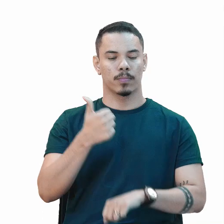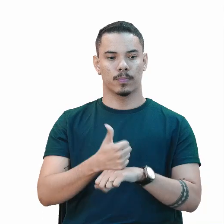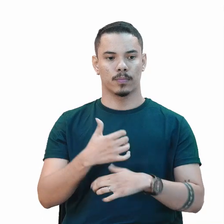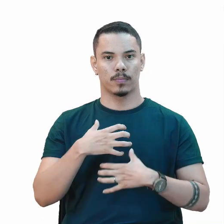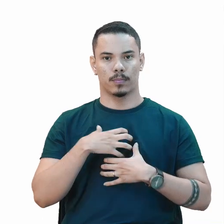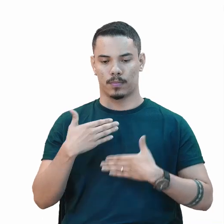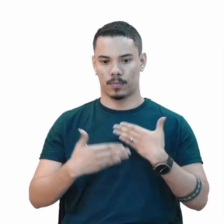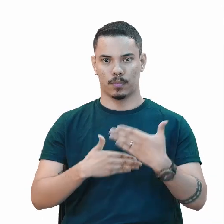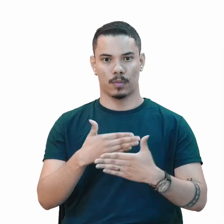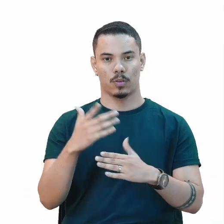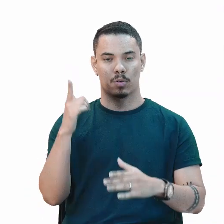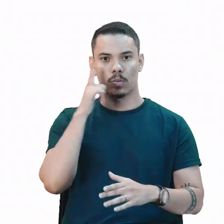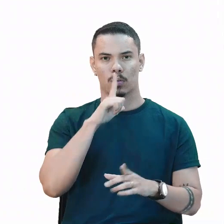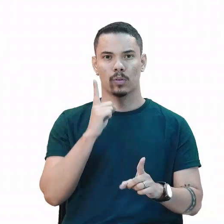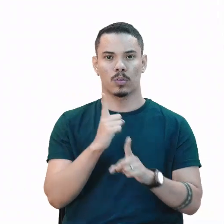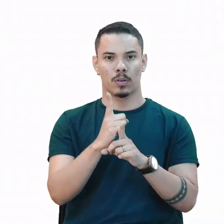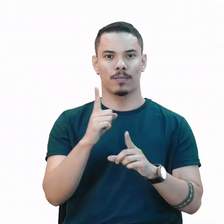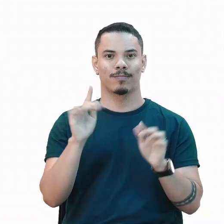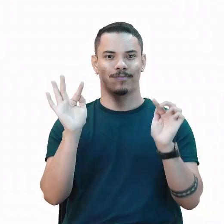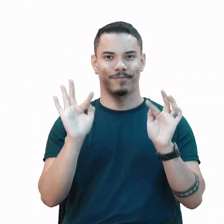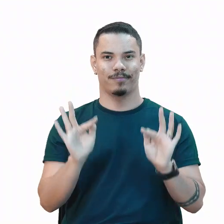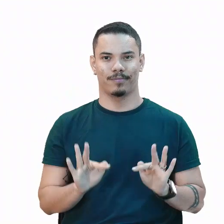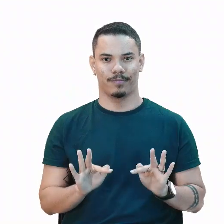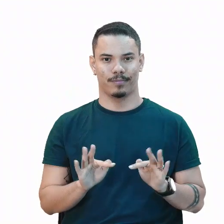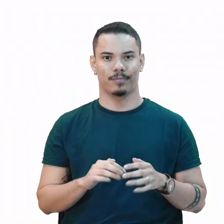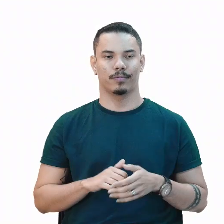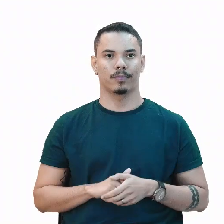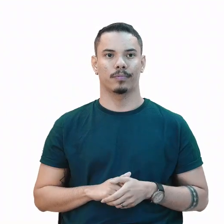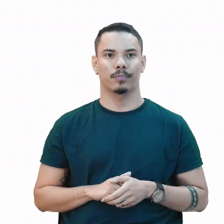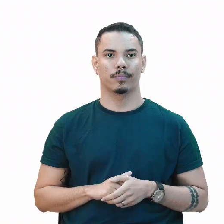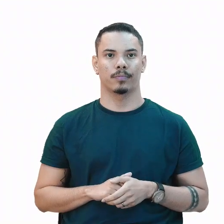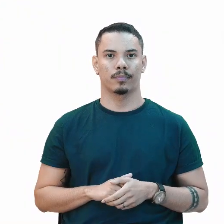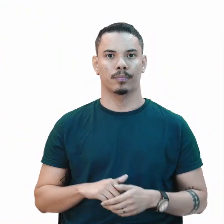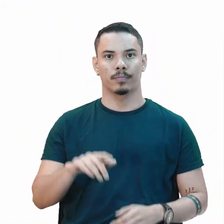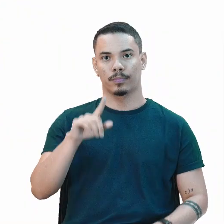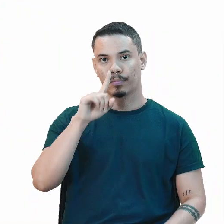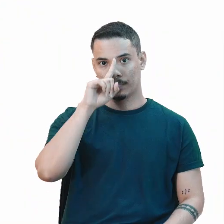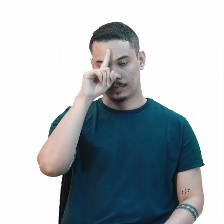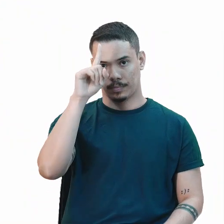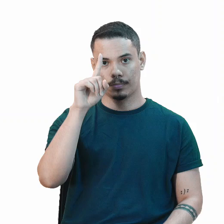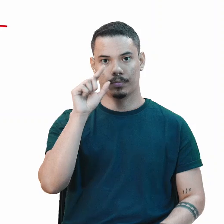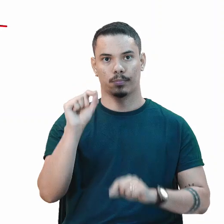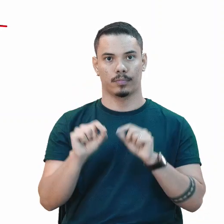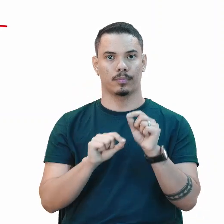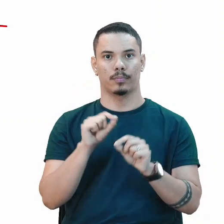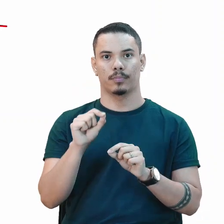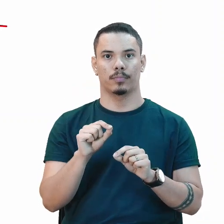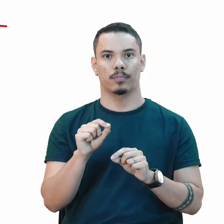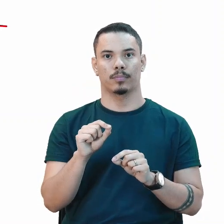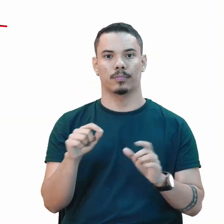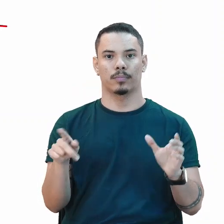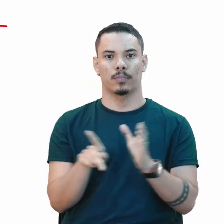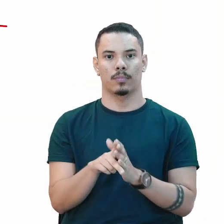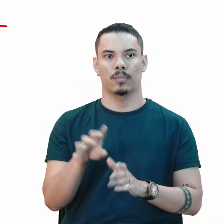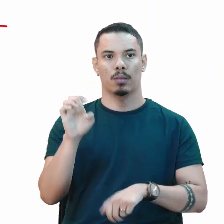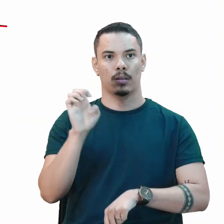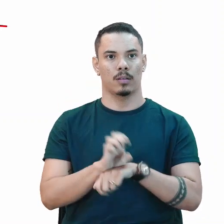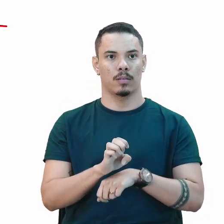para alcançar a felicidade. O ideal perseguido era um estado de